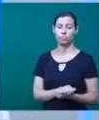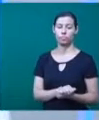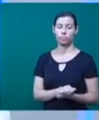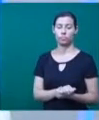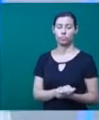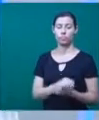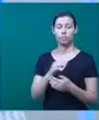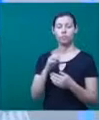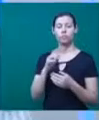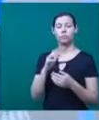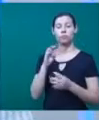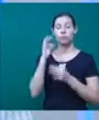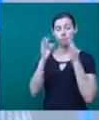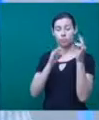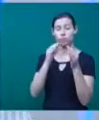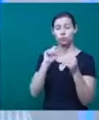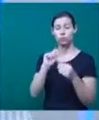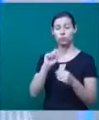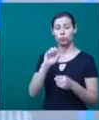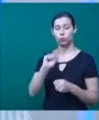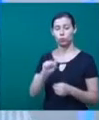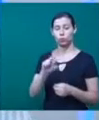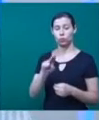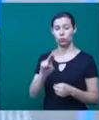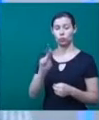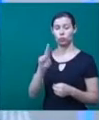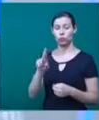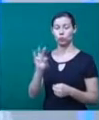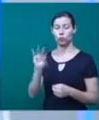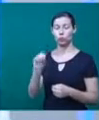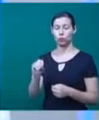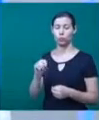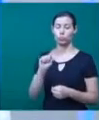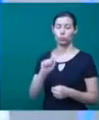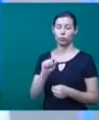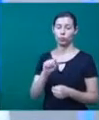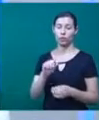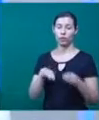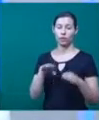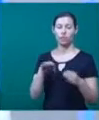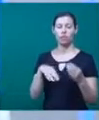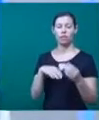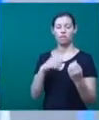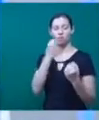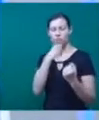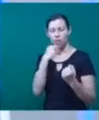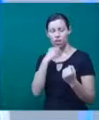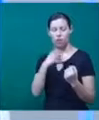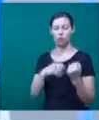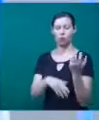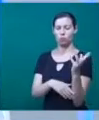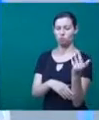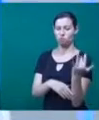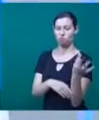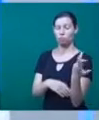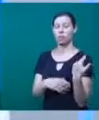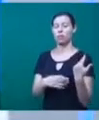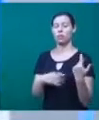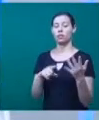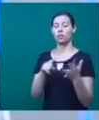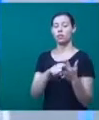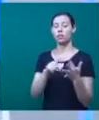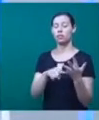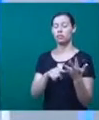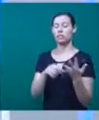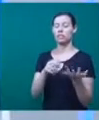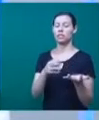tratamento do surto. Surto é quando a gente tem mais de 24 horas de perda de força motora, força de sensibilidade